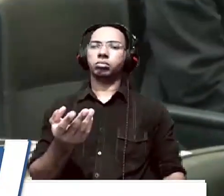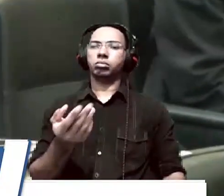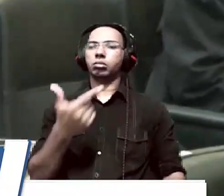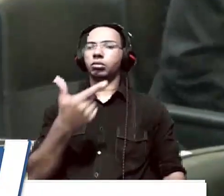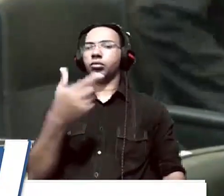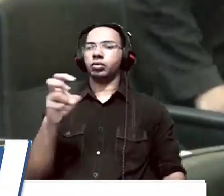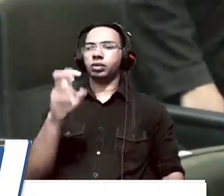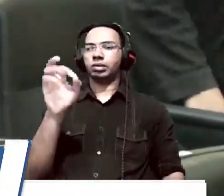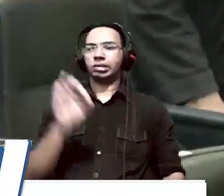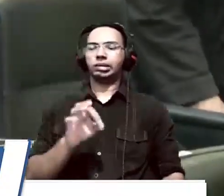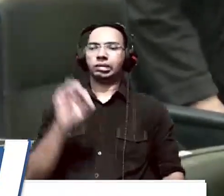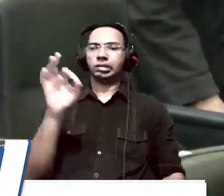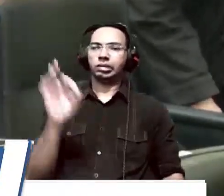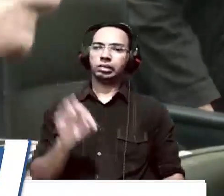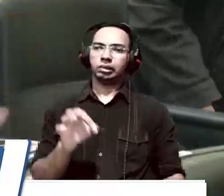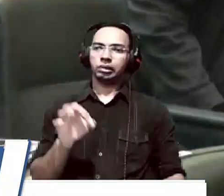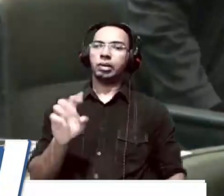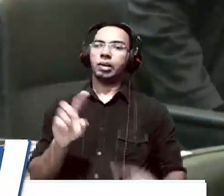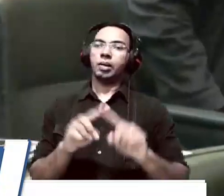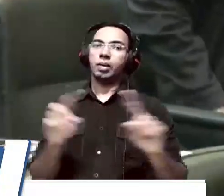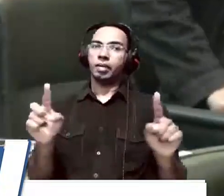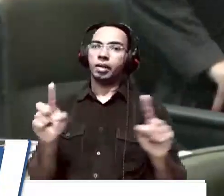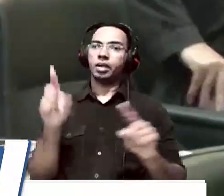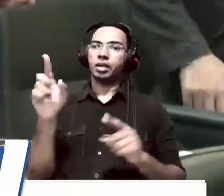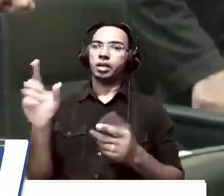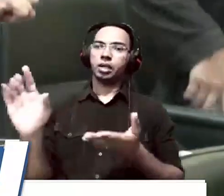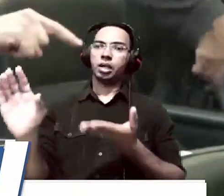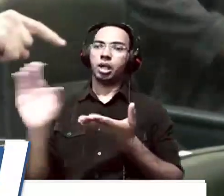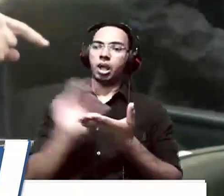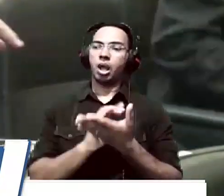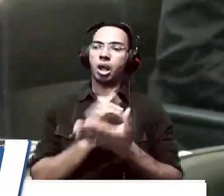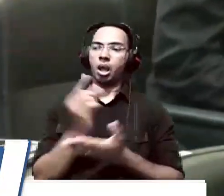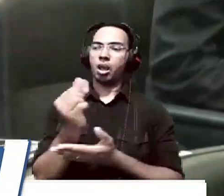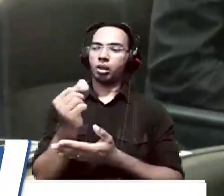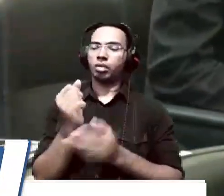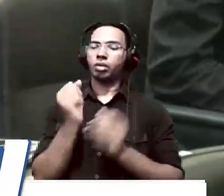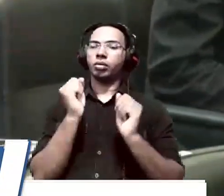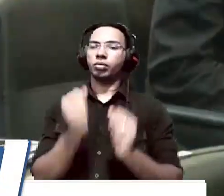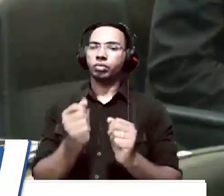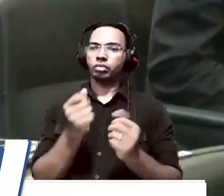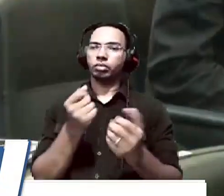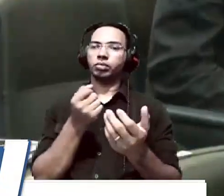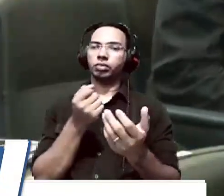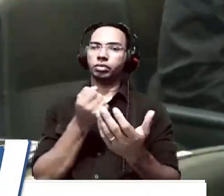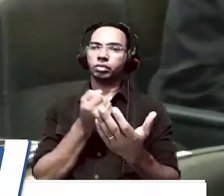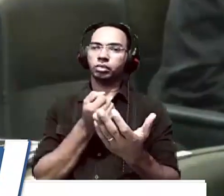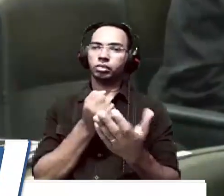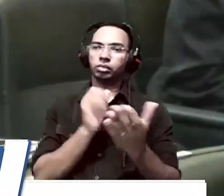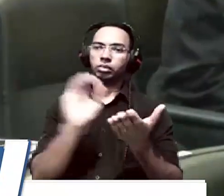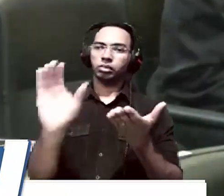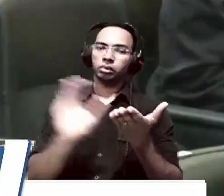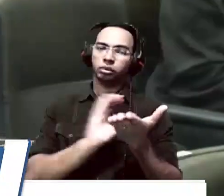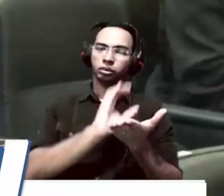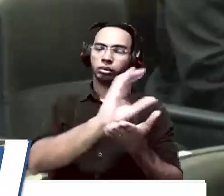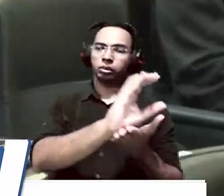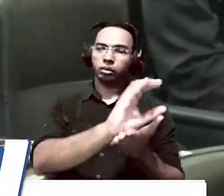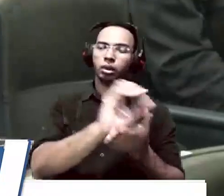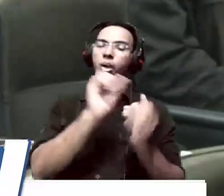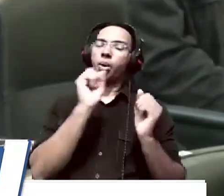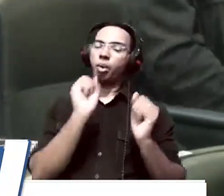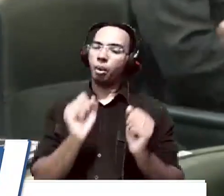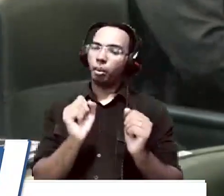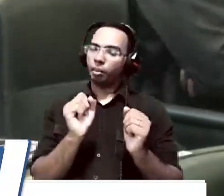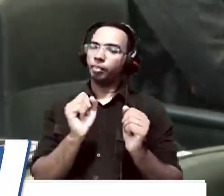25%. Sendo que esse recurso poderia ser investido viu, Wilton? Esse recurso poderia ser